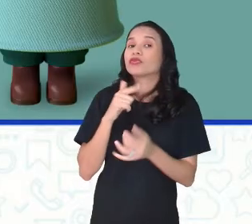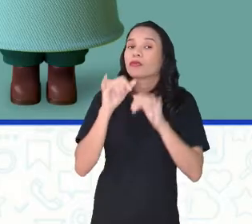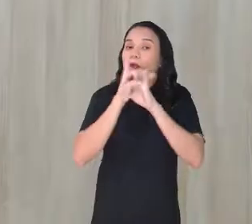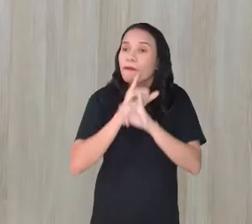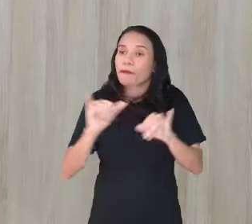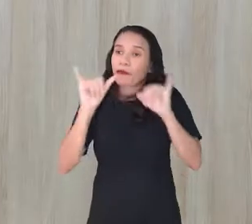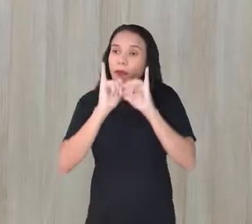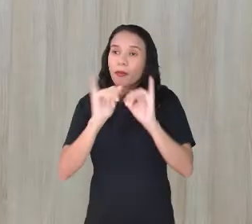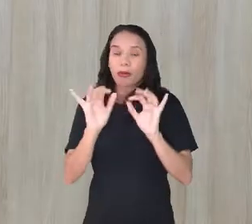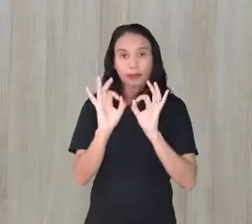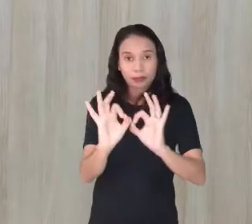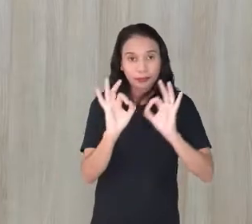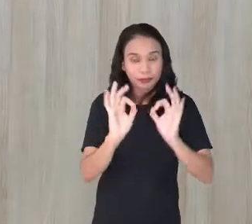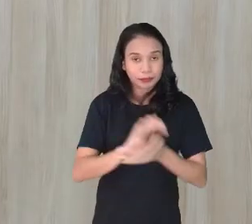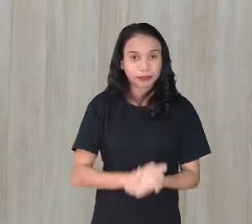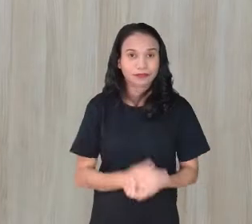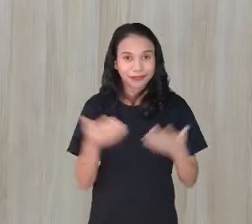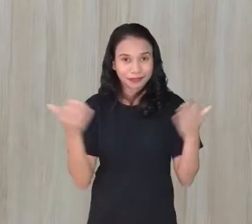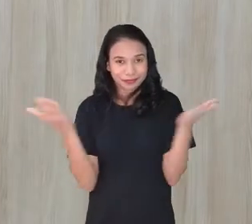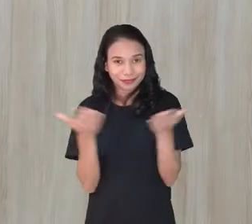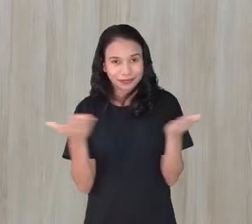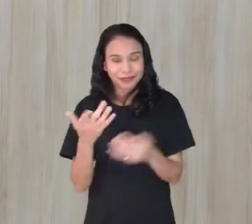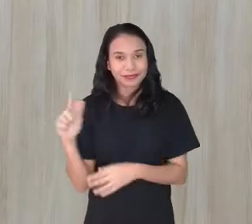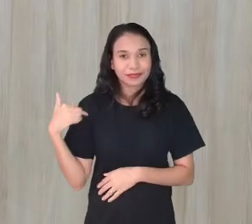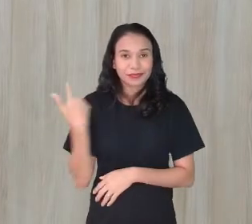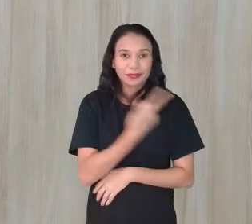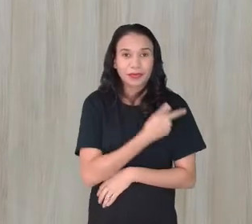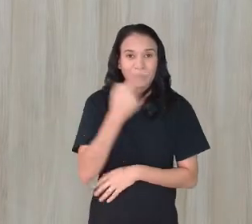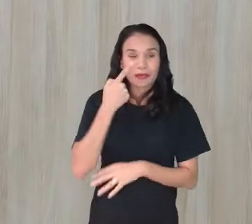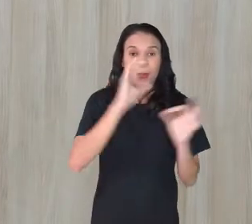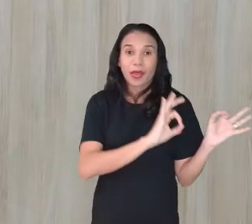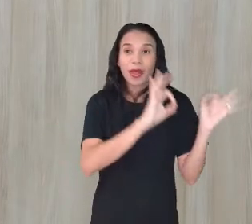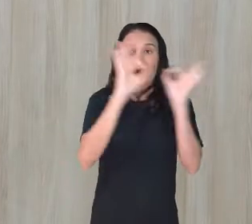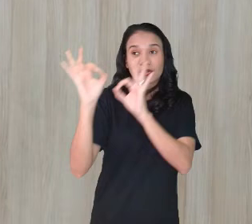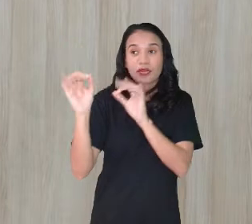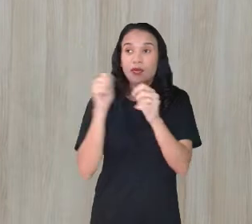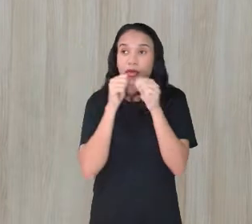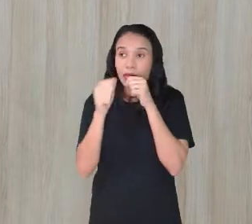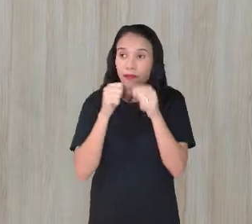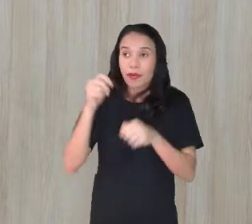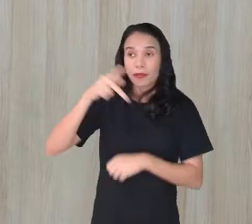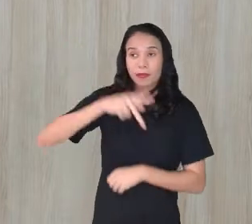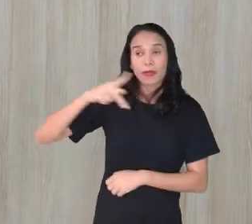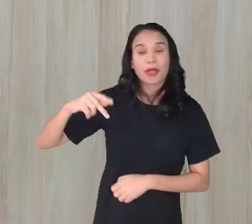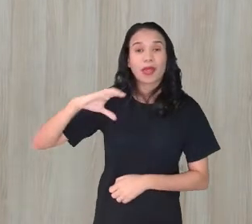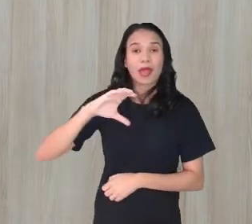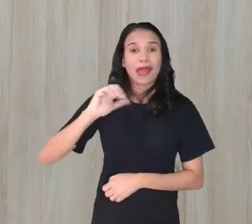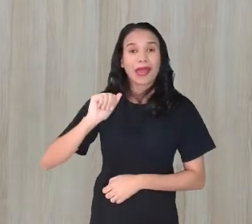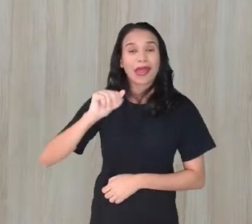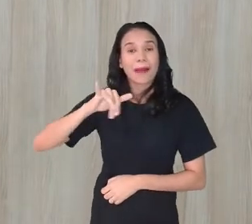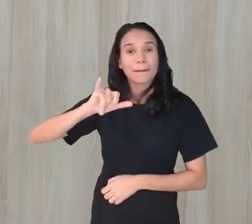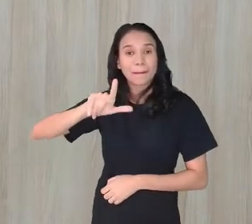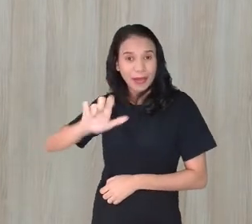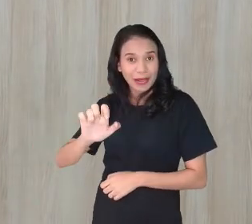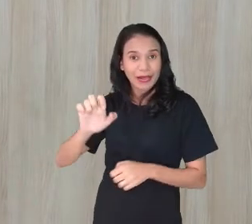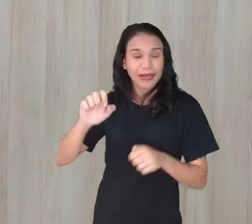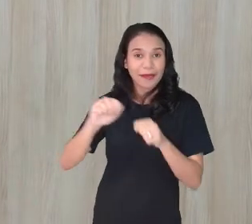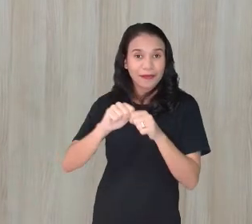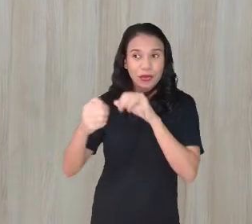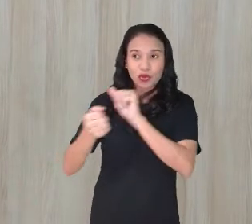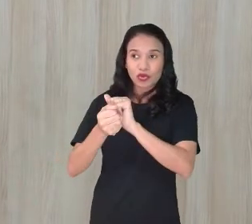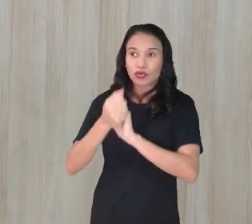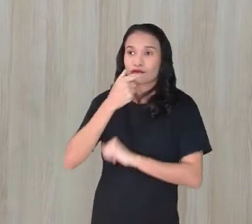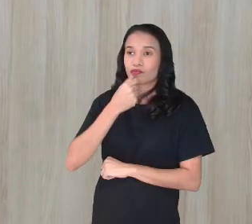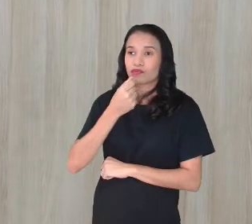tá certo? Agora a gente vai assistir uma entrevista que a professora Camille fez com o artista